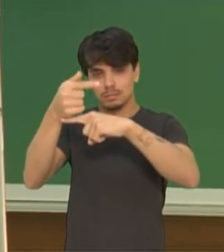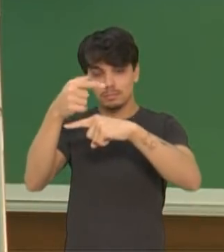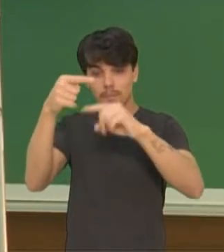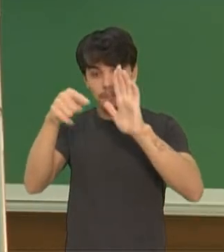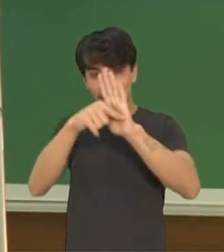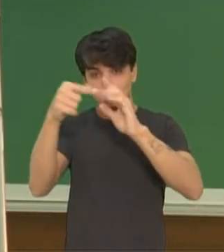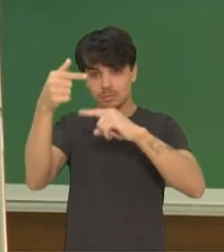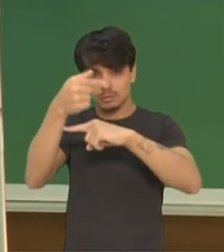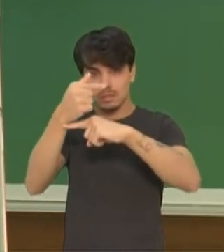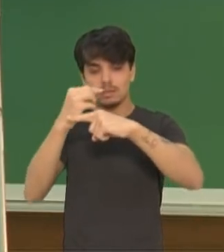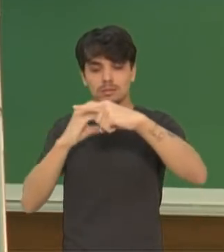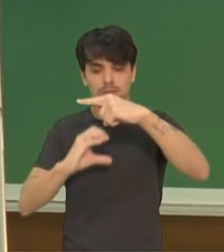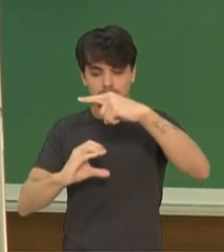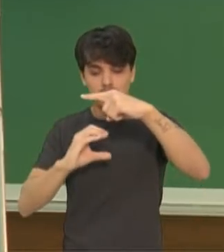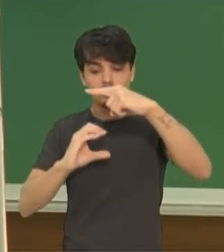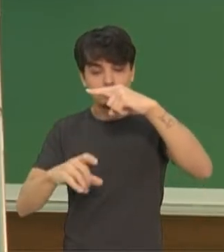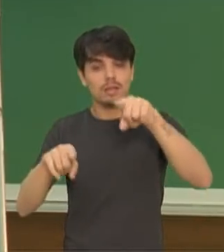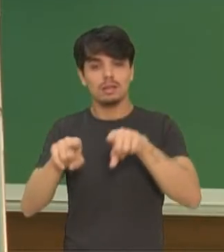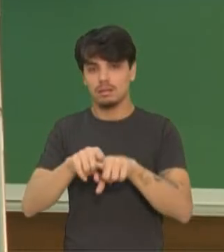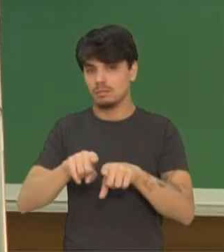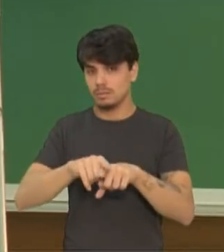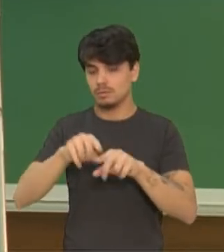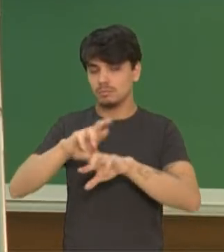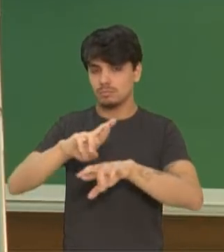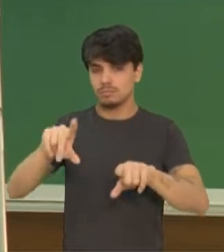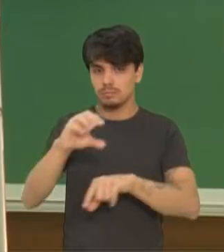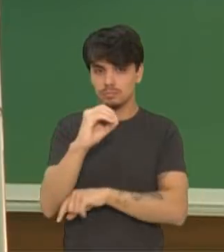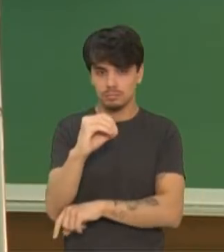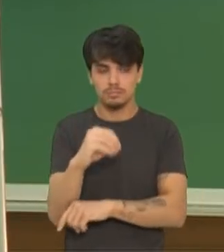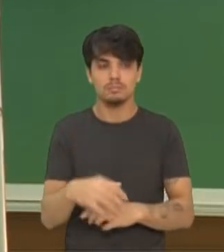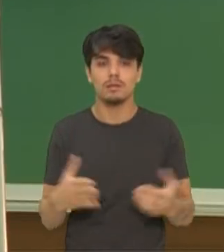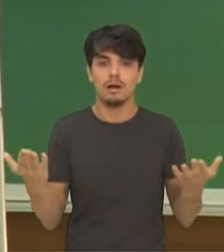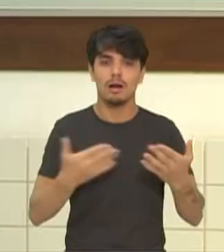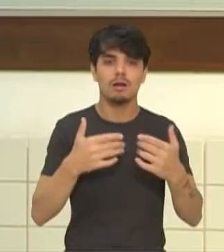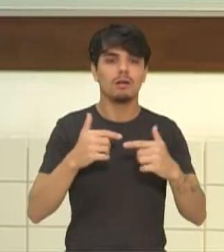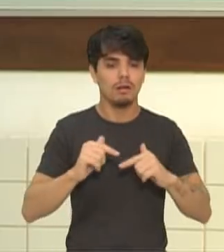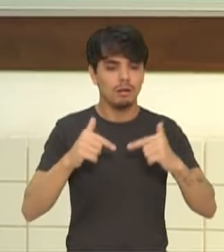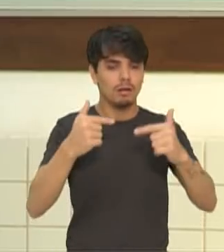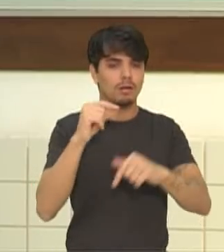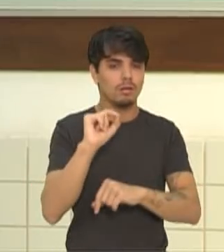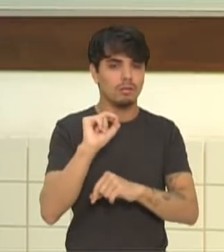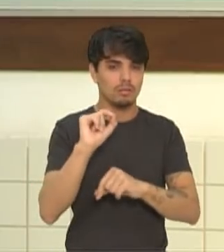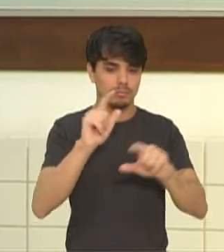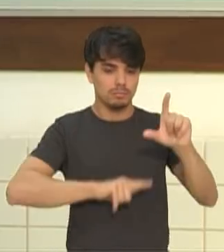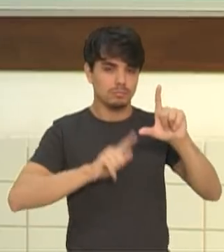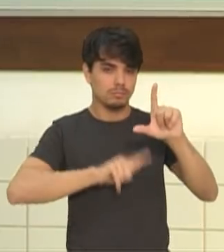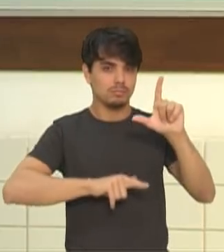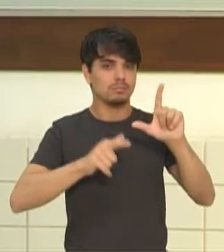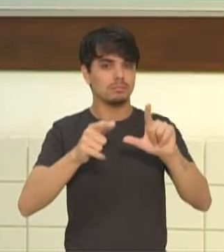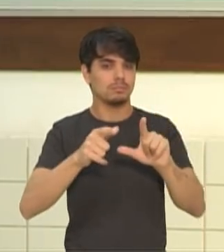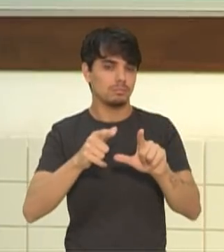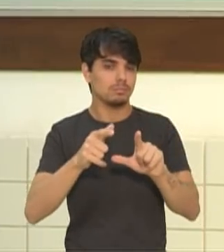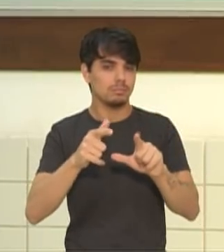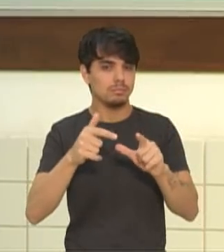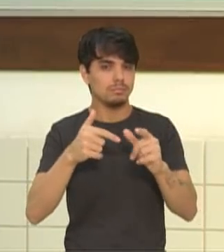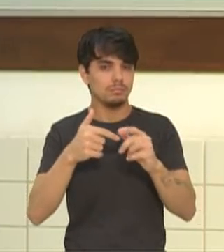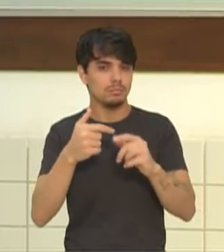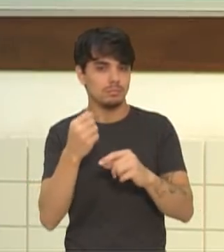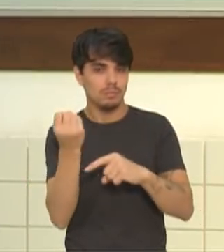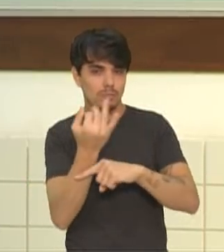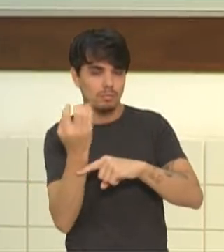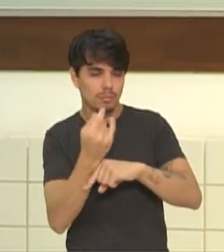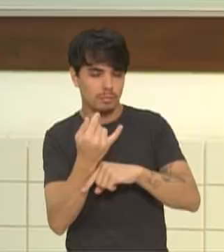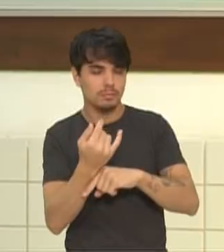c também tem que ser diferente de zero, tá bom? Bom, nós estamos trabalhando com as incógnitas no numerador,